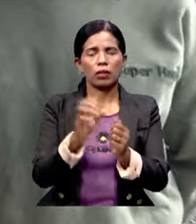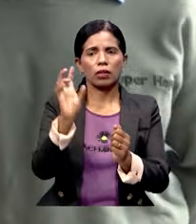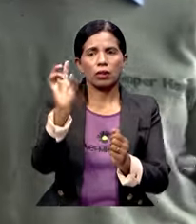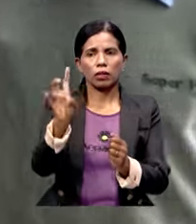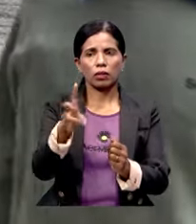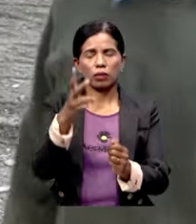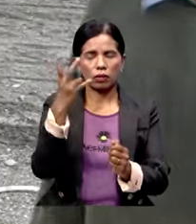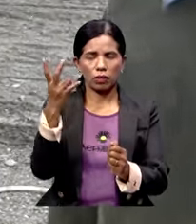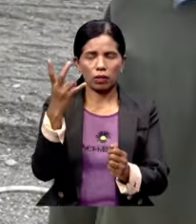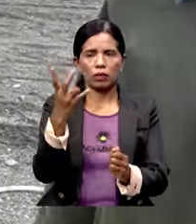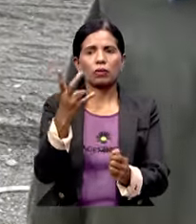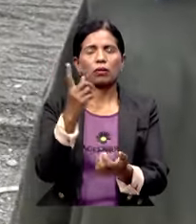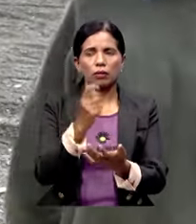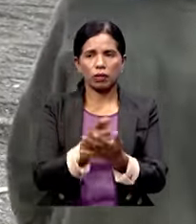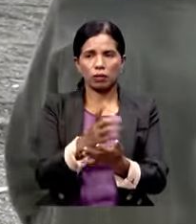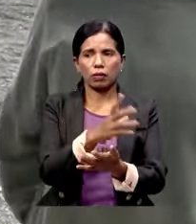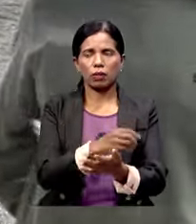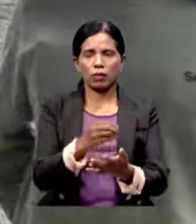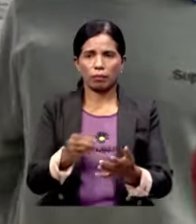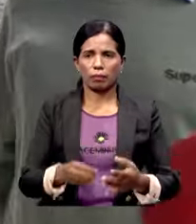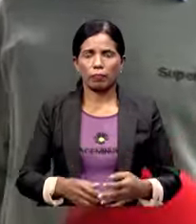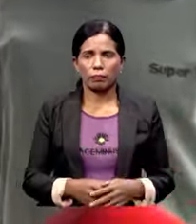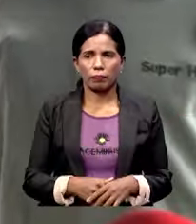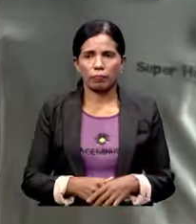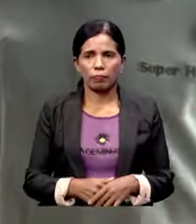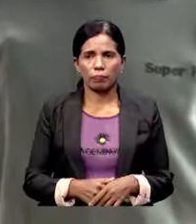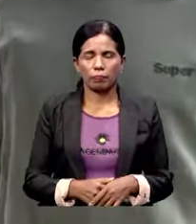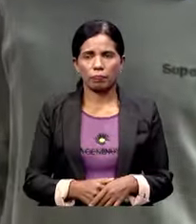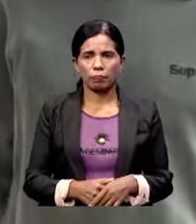be foi executa to porcento sanulu. Gasparinha de Souza, Jacinto Fuca, GMN.